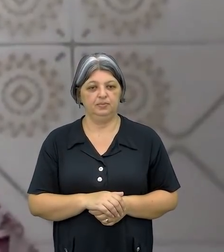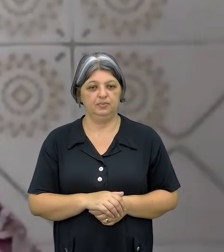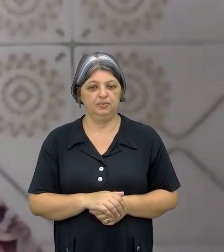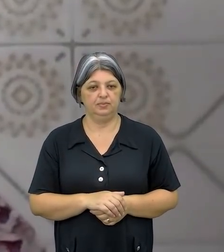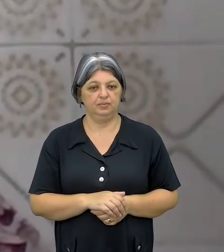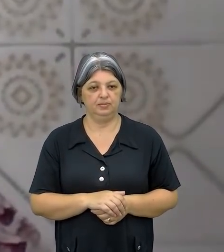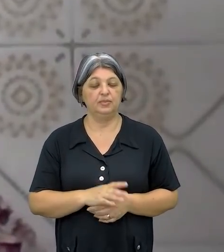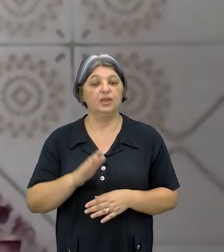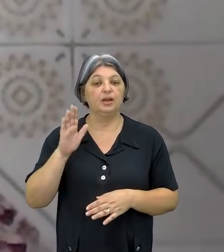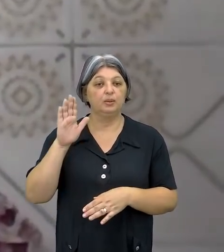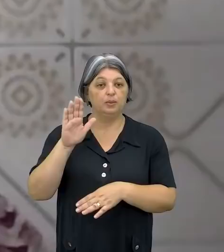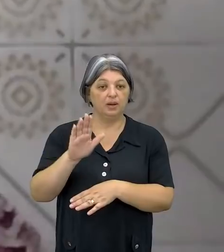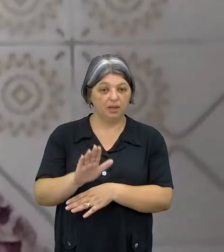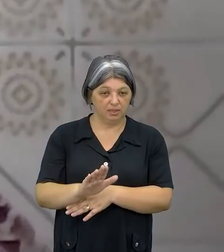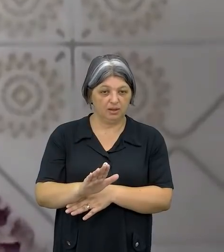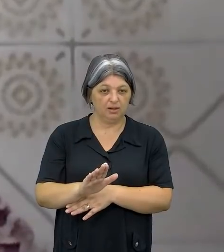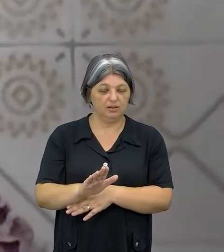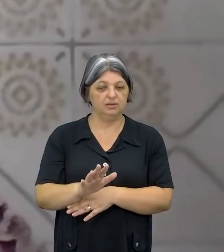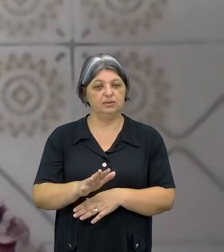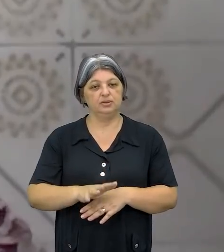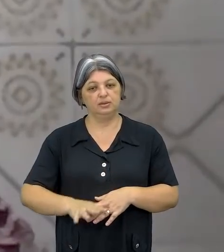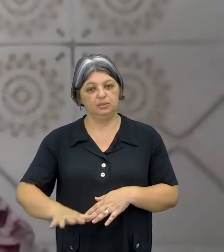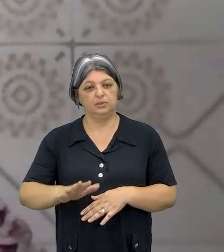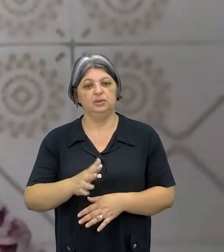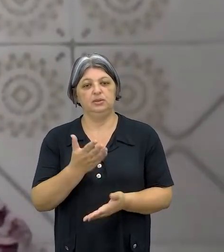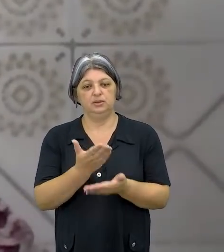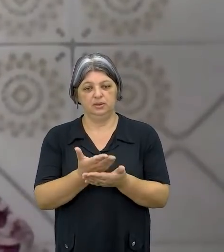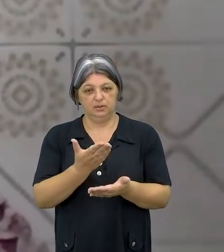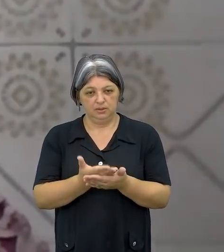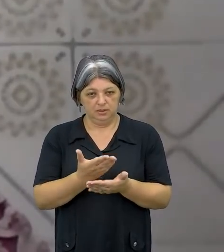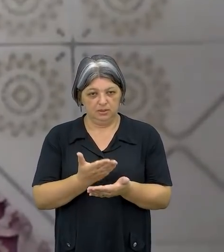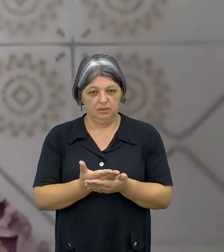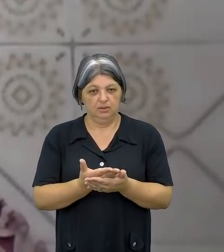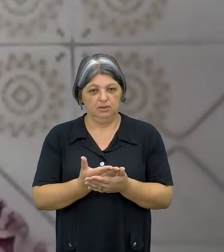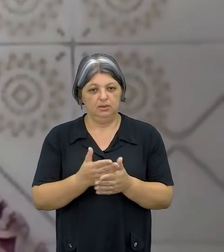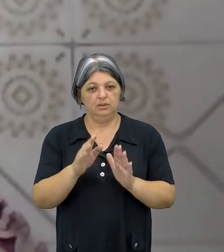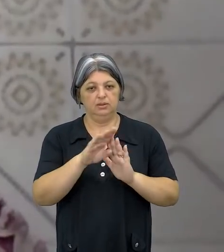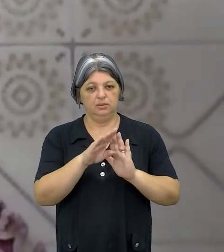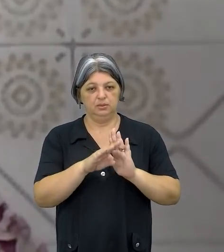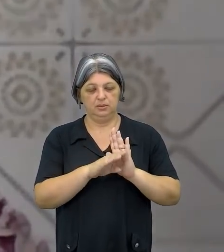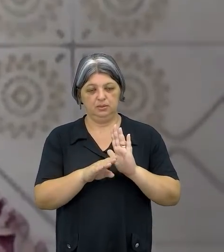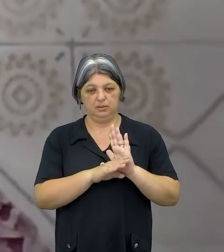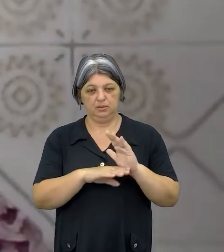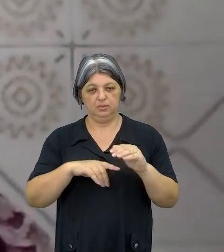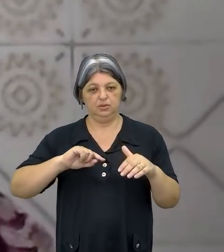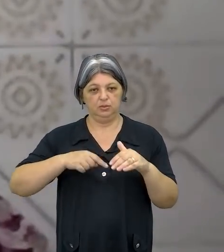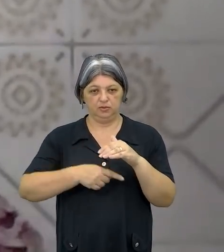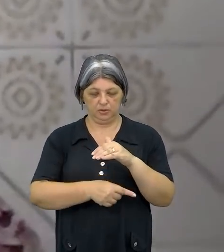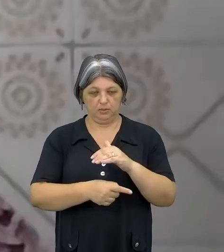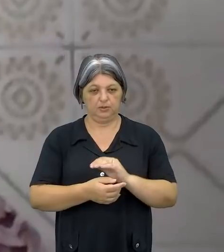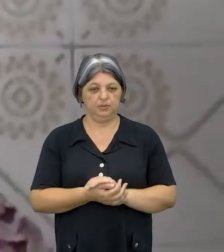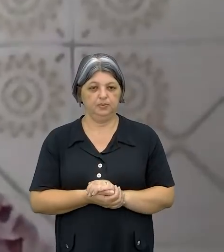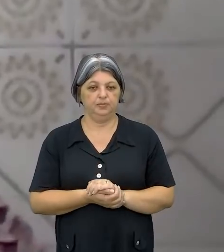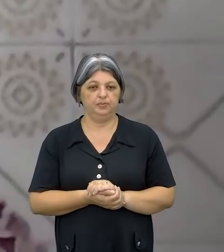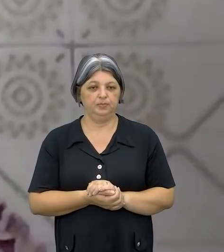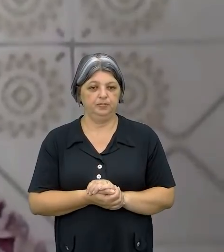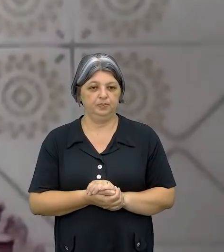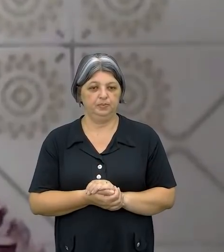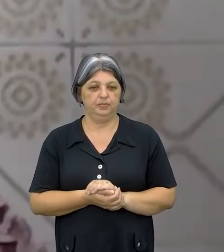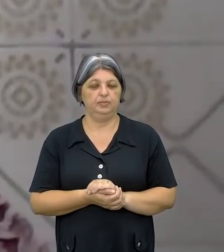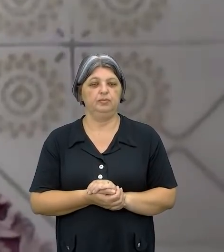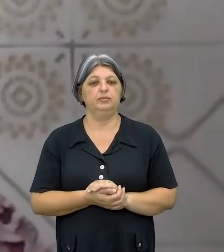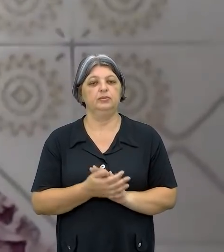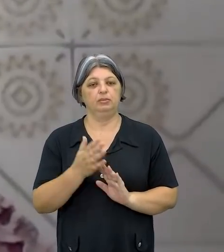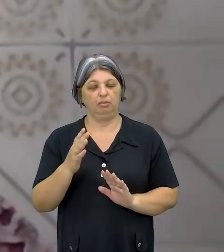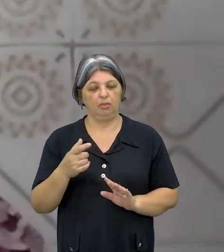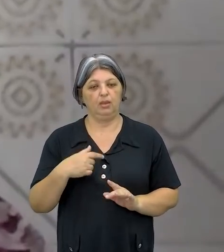uma tarde, né? Um momento de estudos do programa de recuperação e aprofundamento, né? Esse momento, ele é assíncrono,